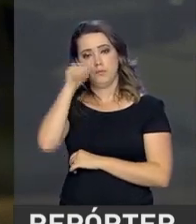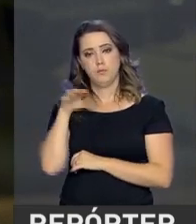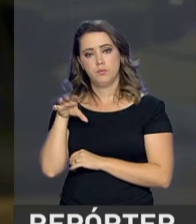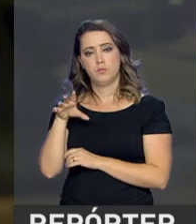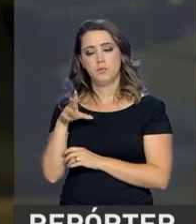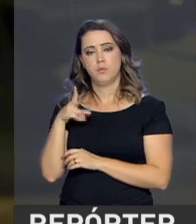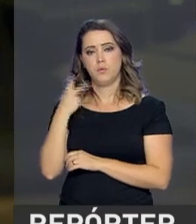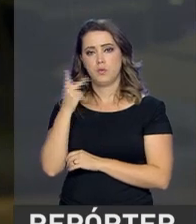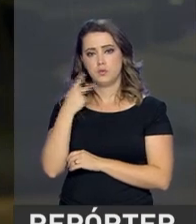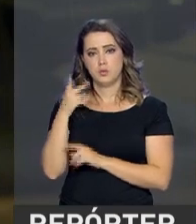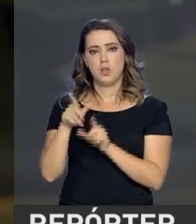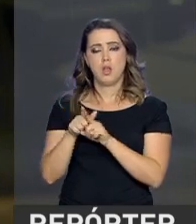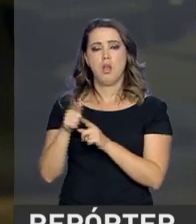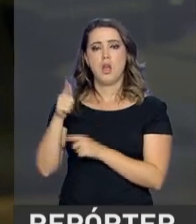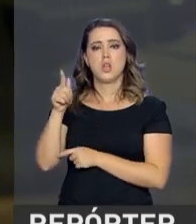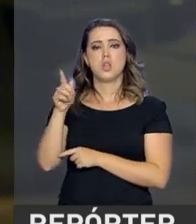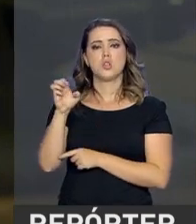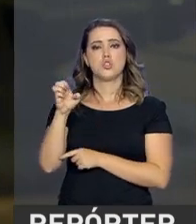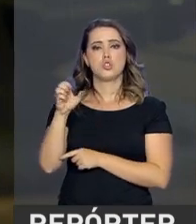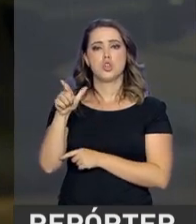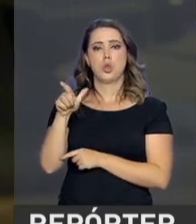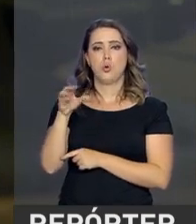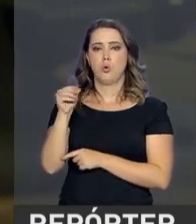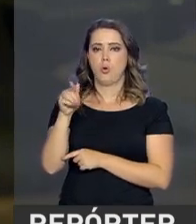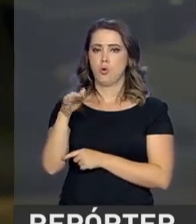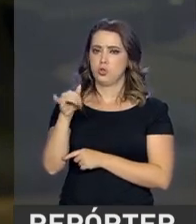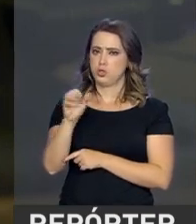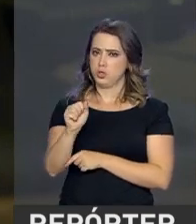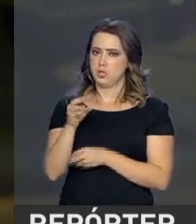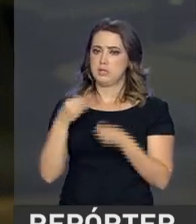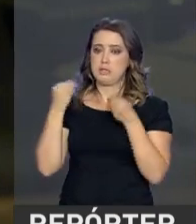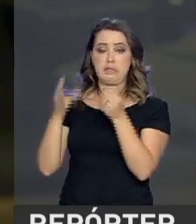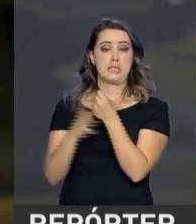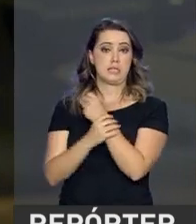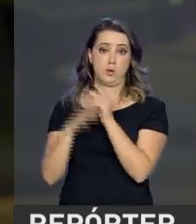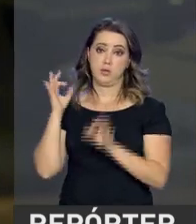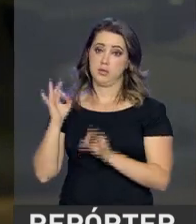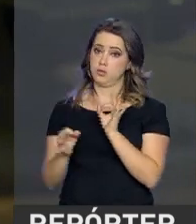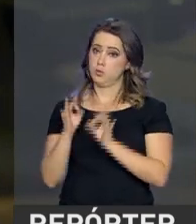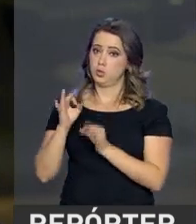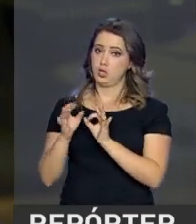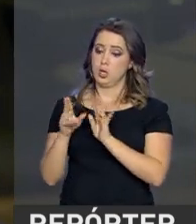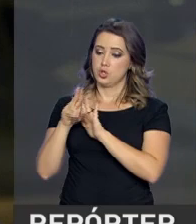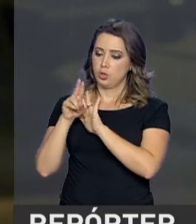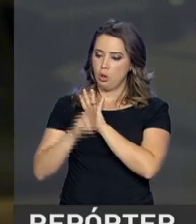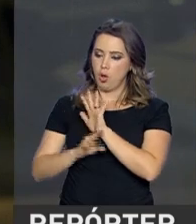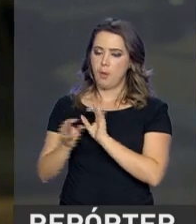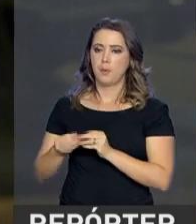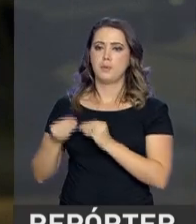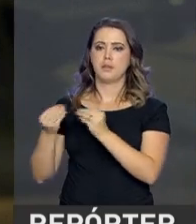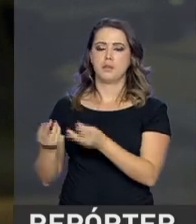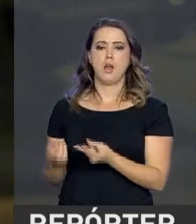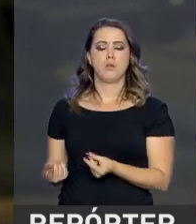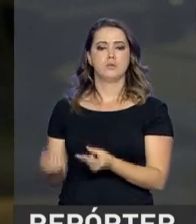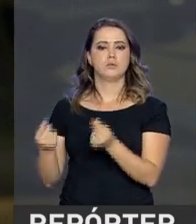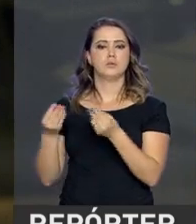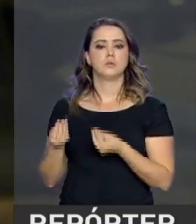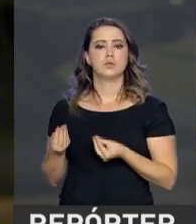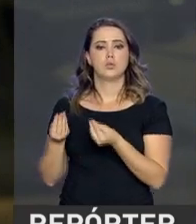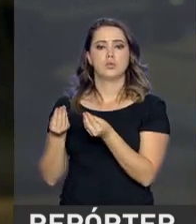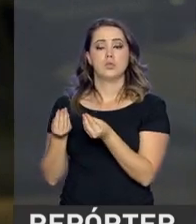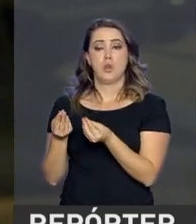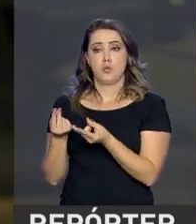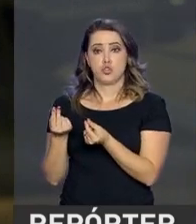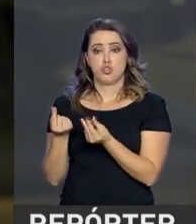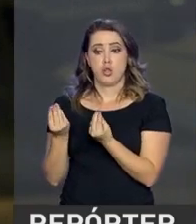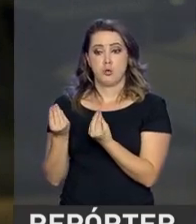o serviço geológico brasileiro trazer de volta a segurança jurídica e estabilidade regulatória para poder trazer o capital de risco para investir no